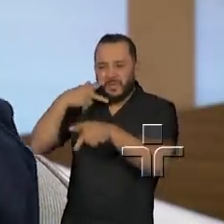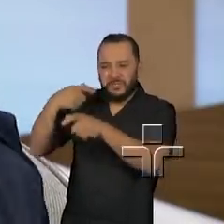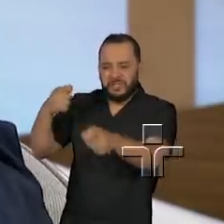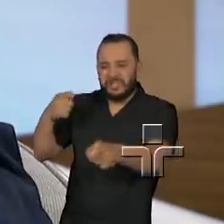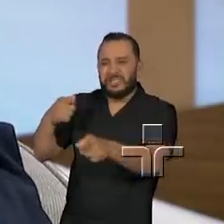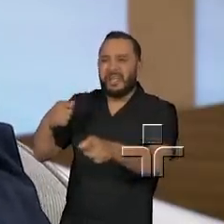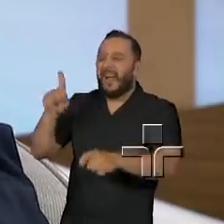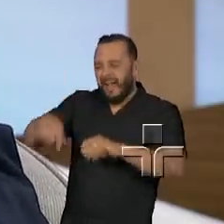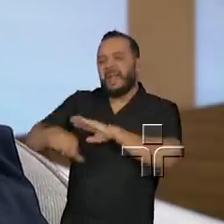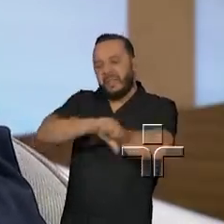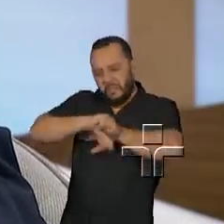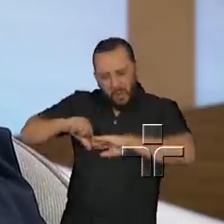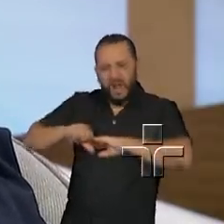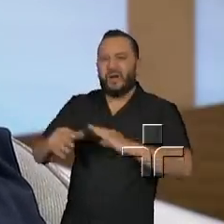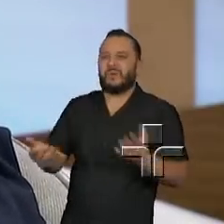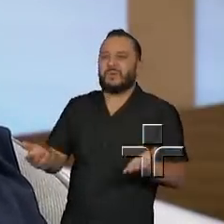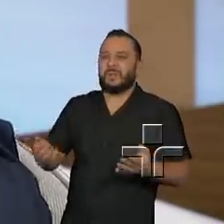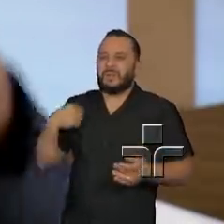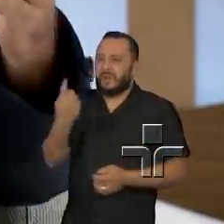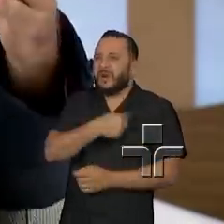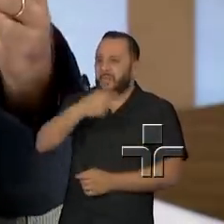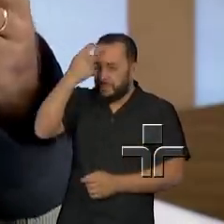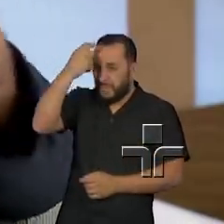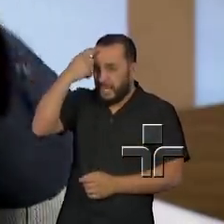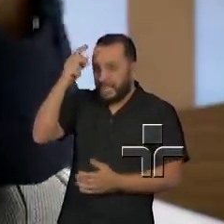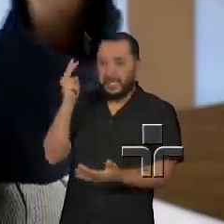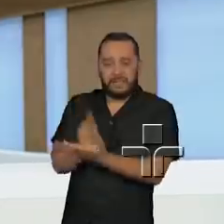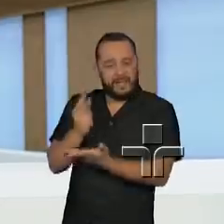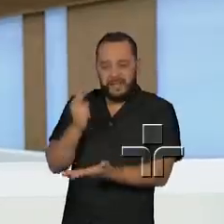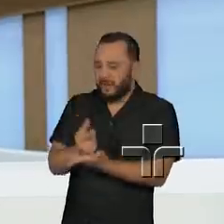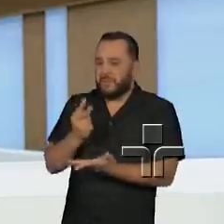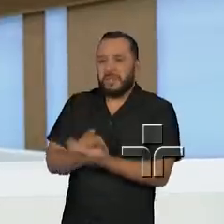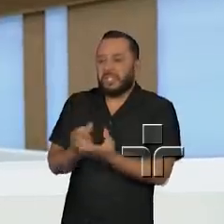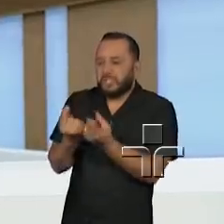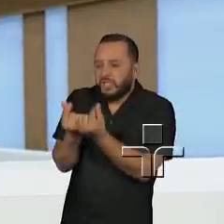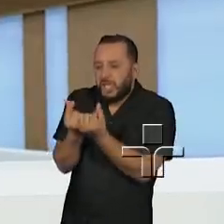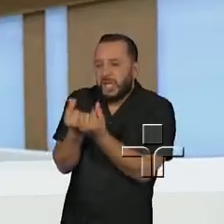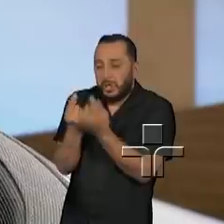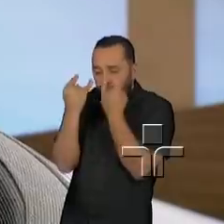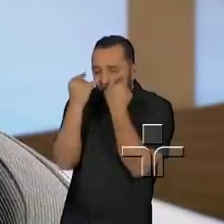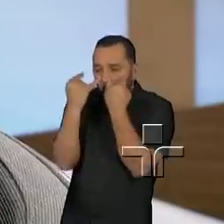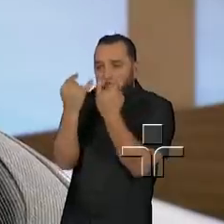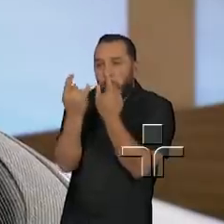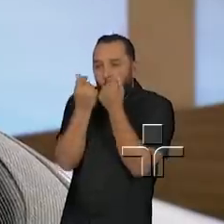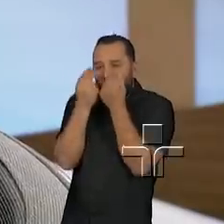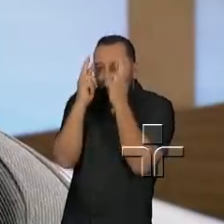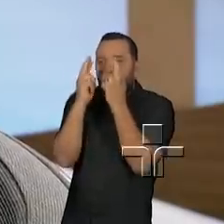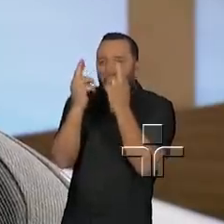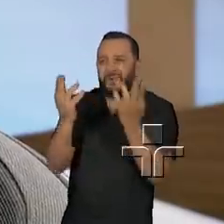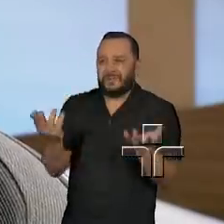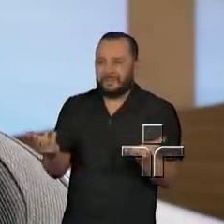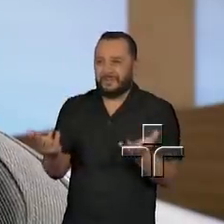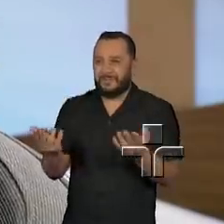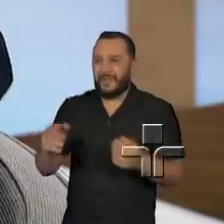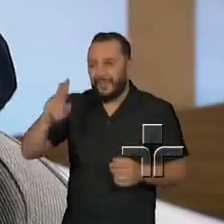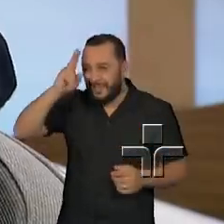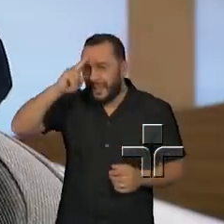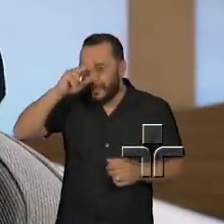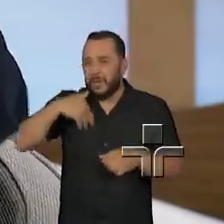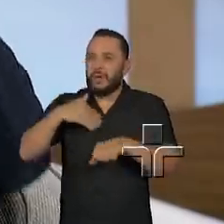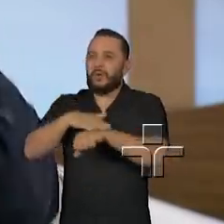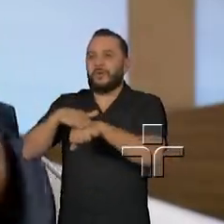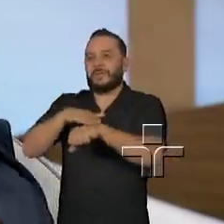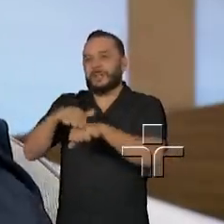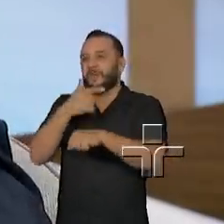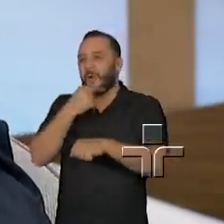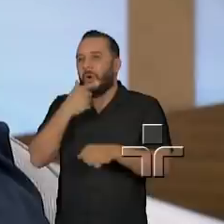coração e pensando em dinheiro, porque é o grande Deus hoje em dia, é o Deus dinheiro. Nesse mesmo táxi de horas que eu tive lá, de uma